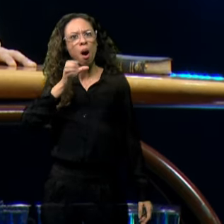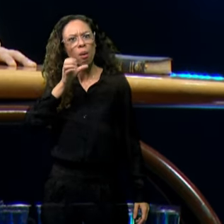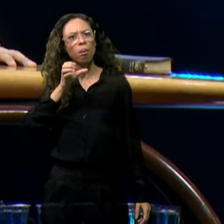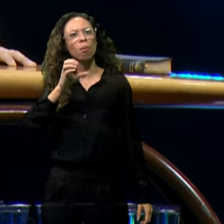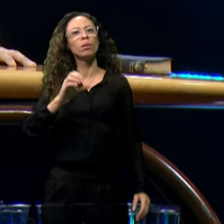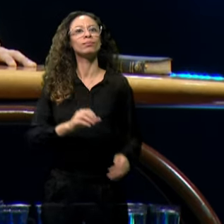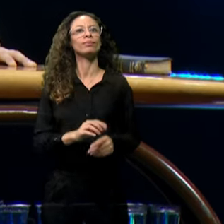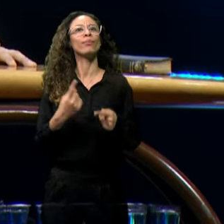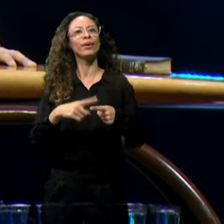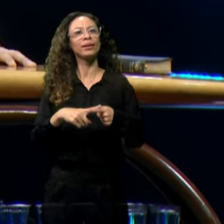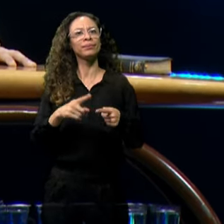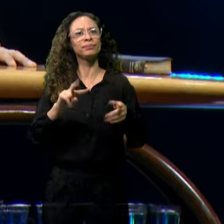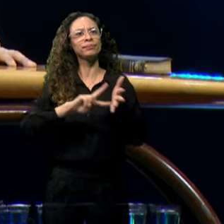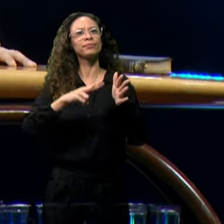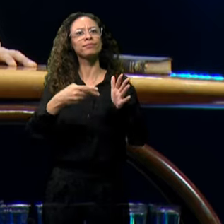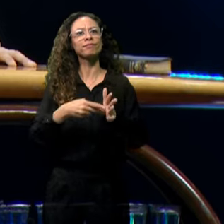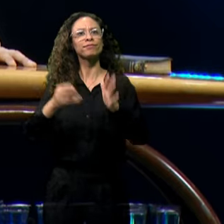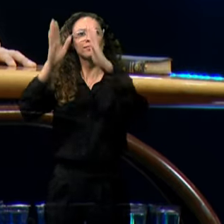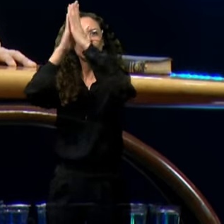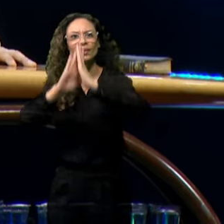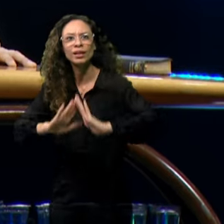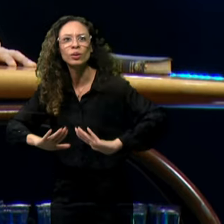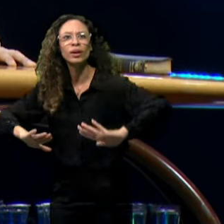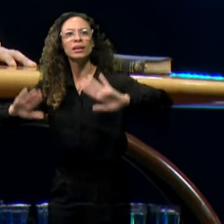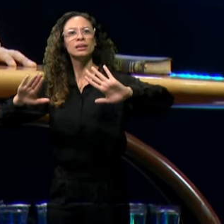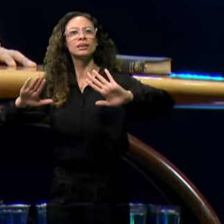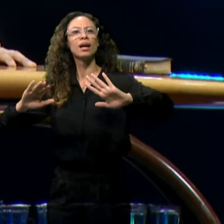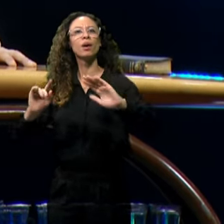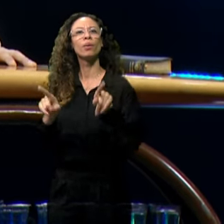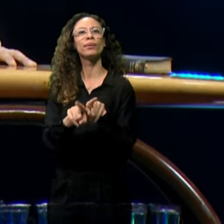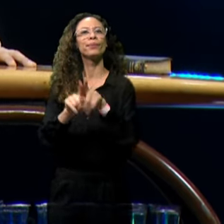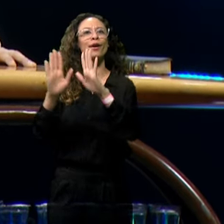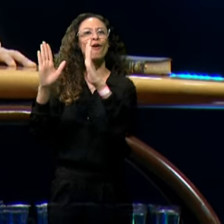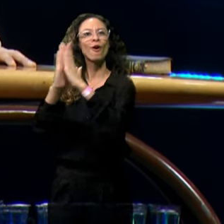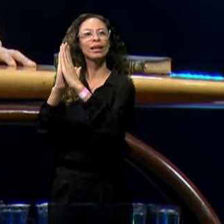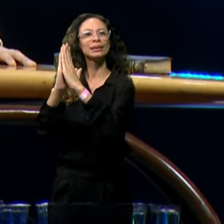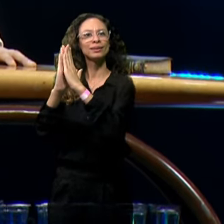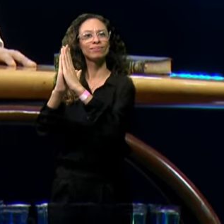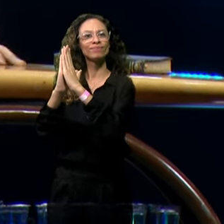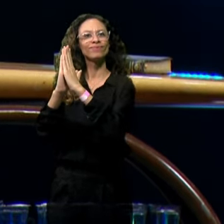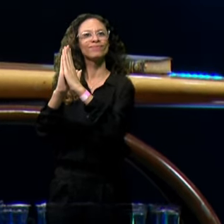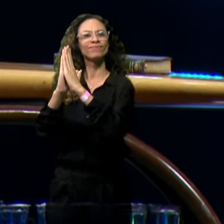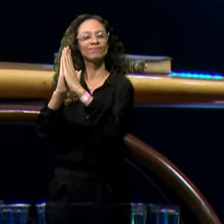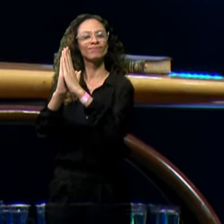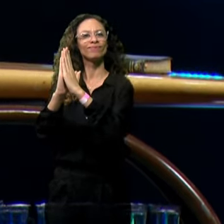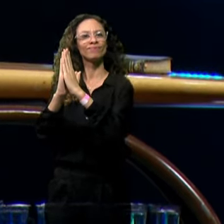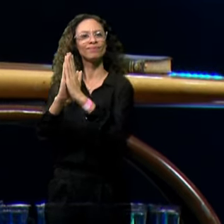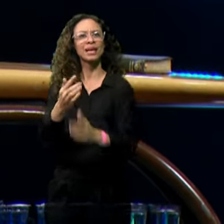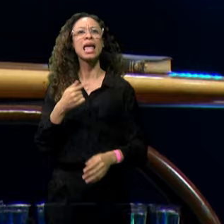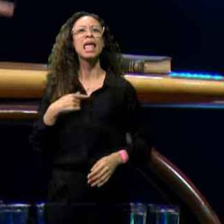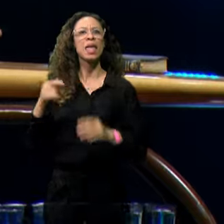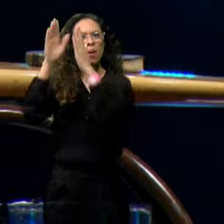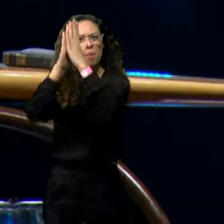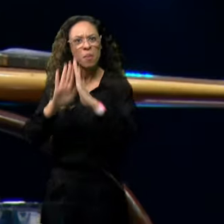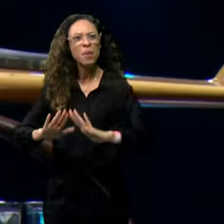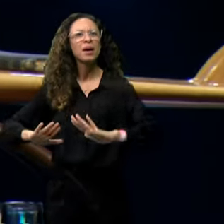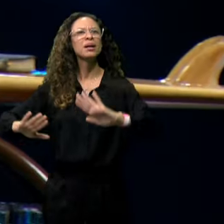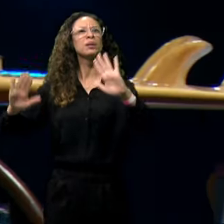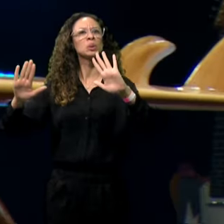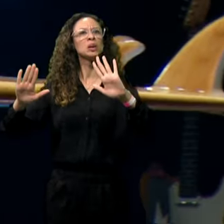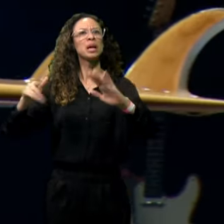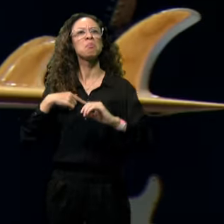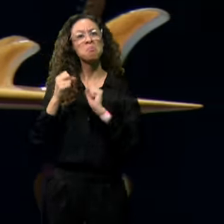adoração e oração eu posso adorar mas não negócio não é